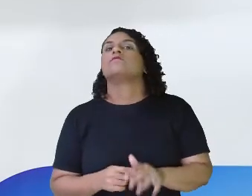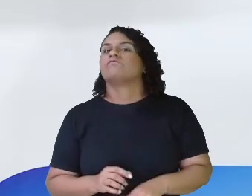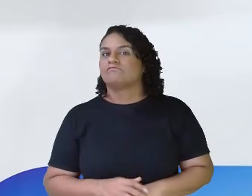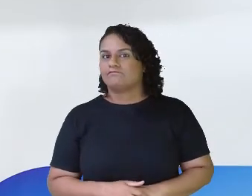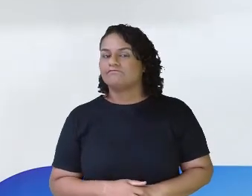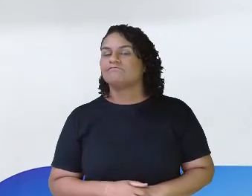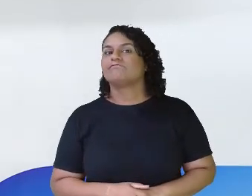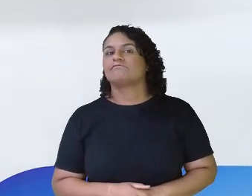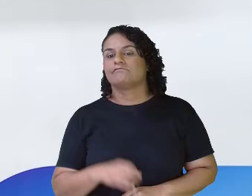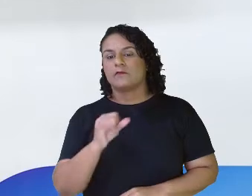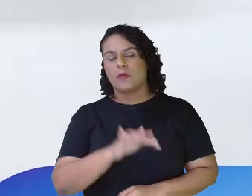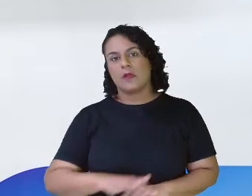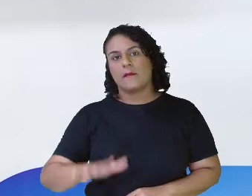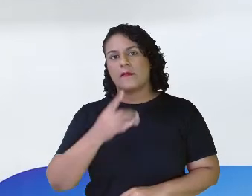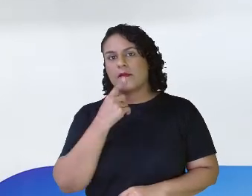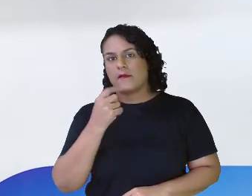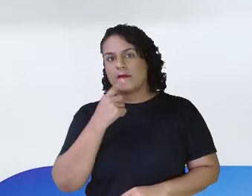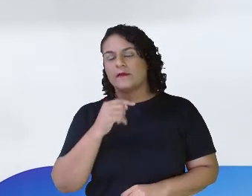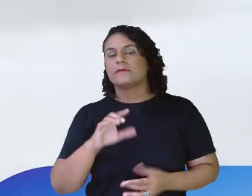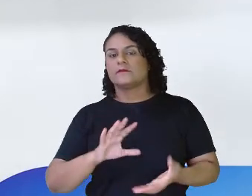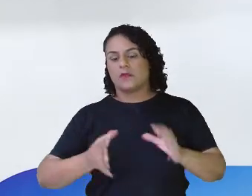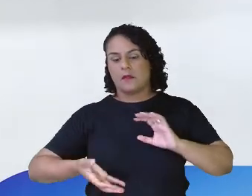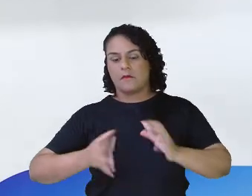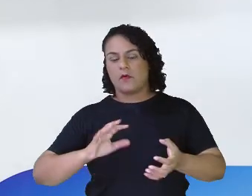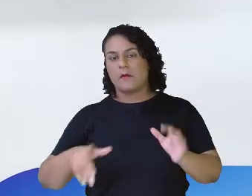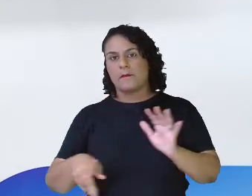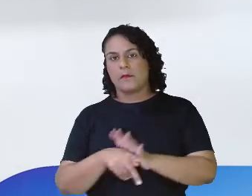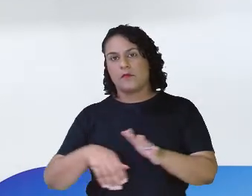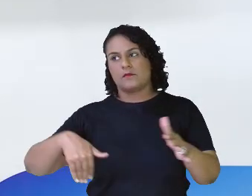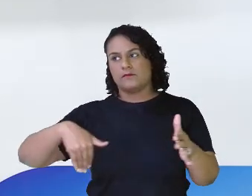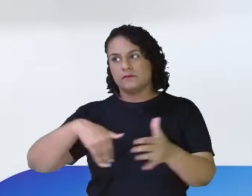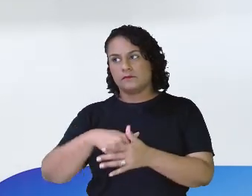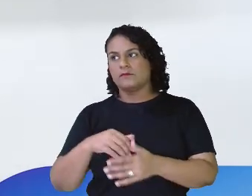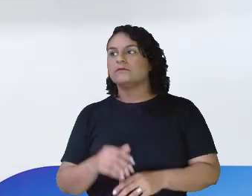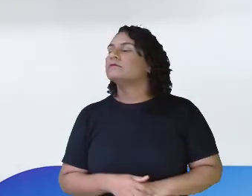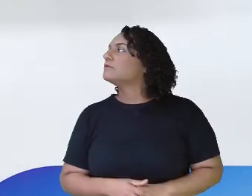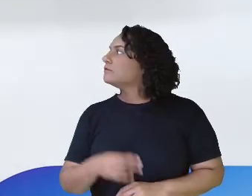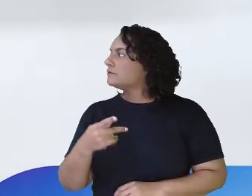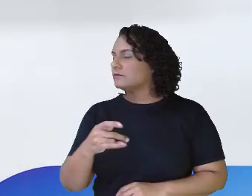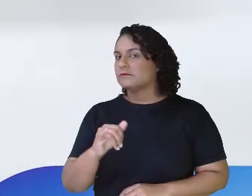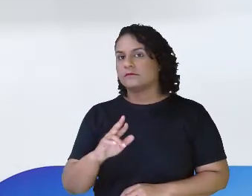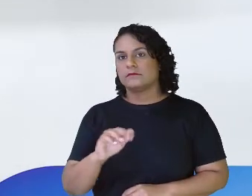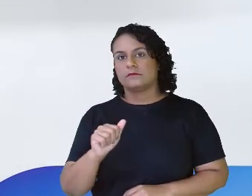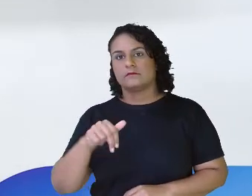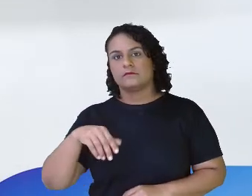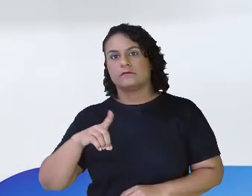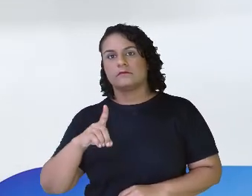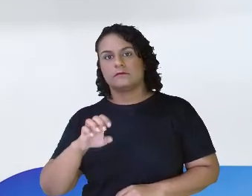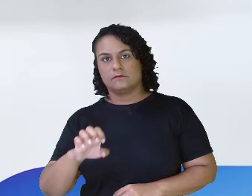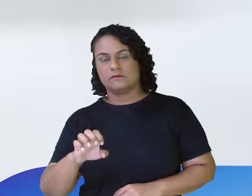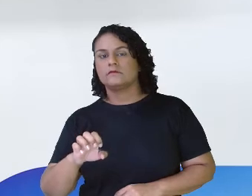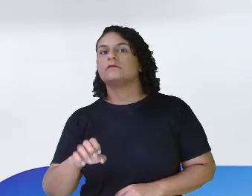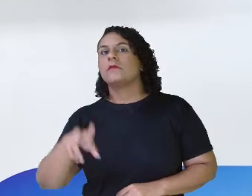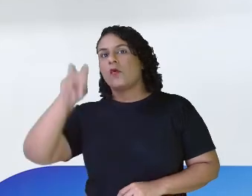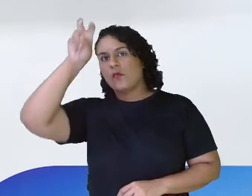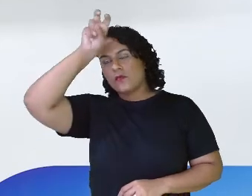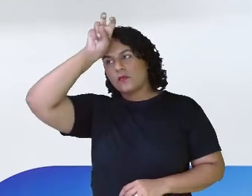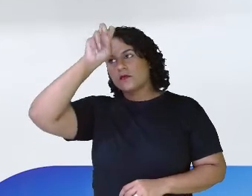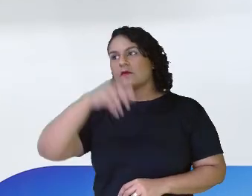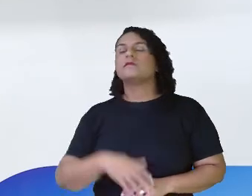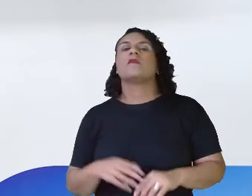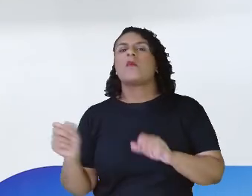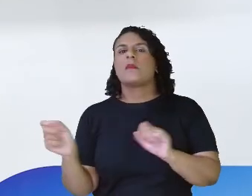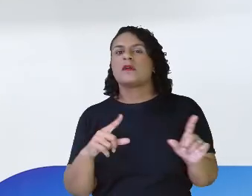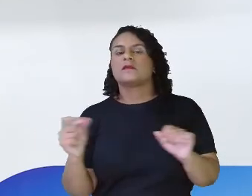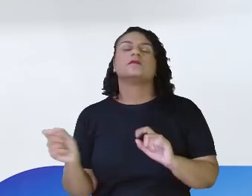vermelha. Mas aqui eu trouxe o exemplo da bola de futebol. Eu tenho a pirâmide, né? A pirâmide do Egito. Vou passar rápido